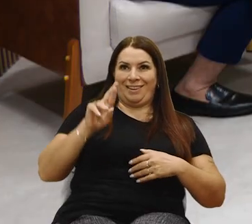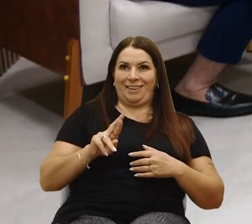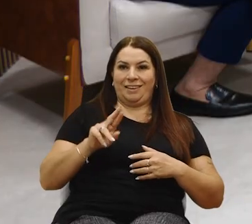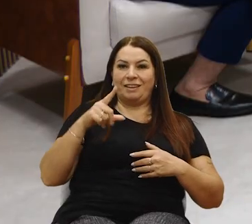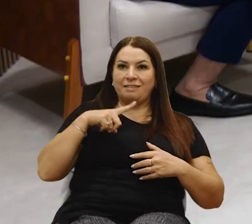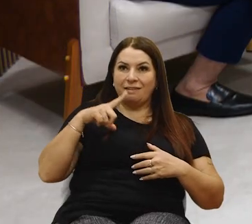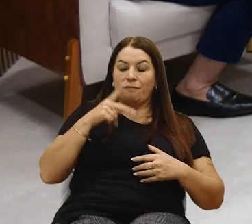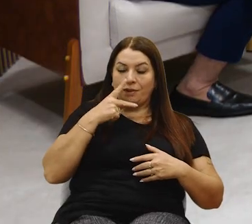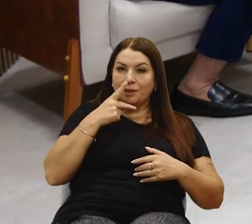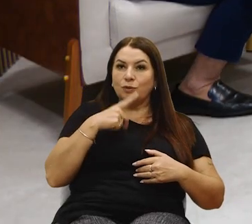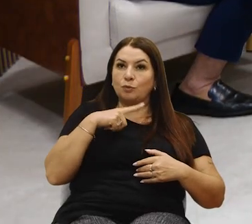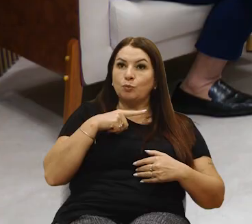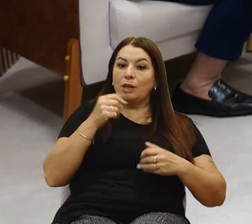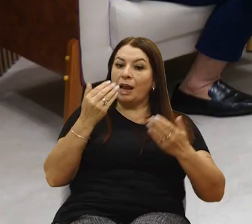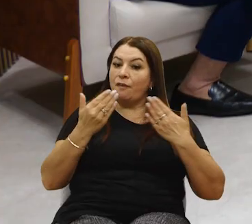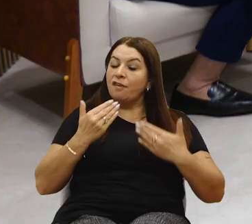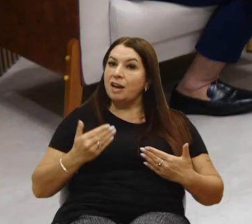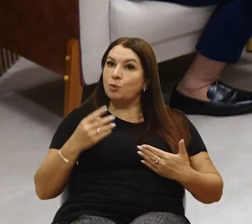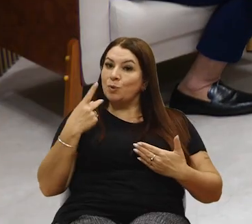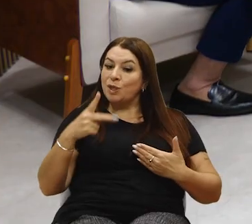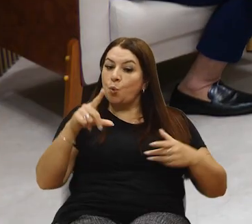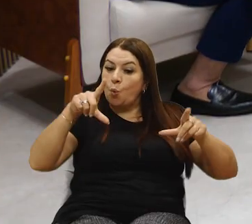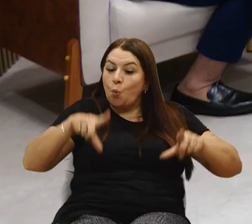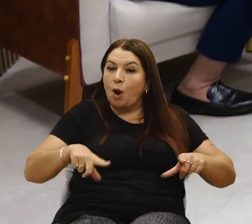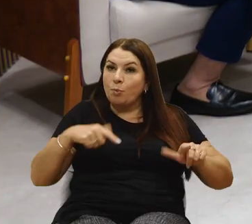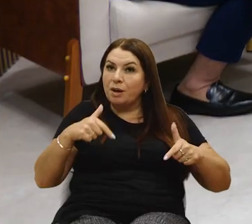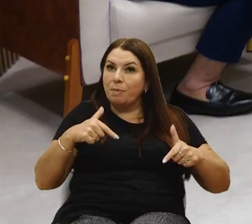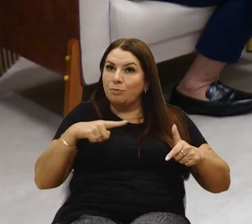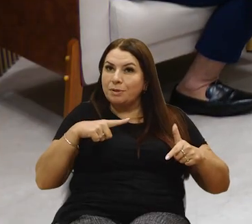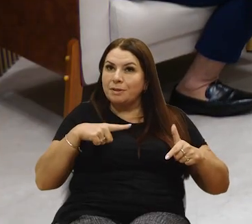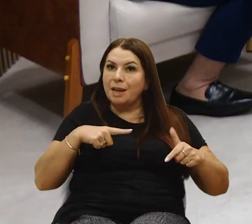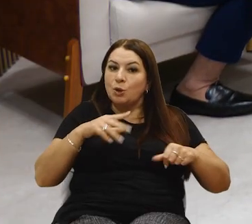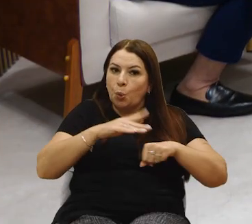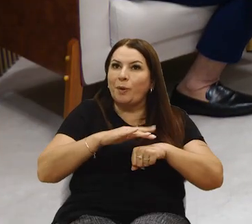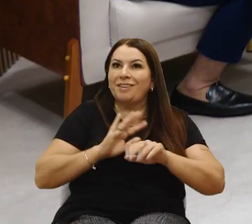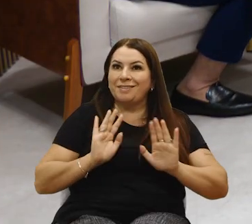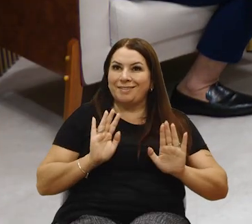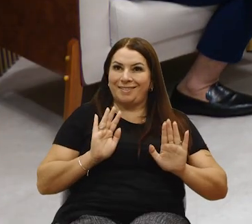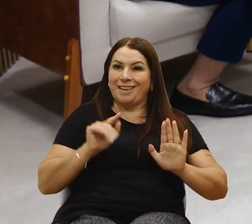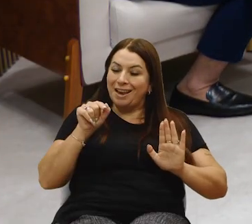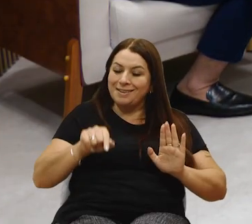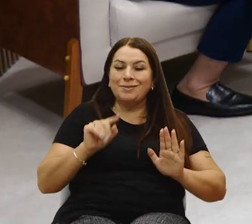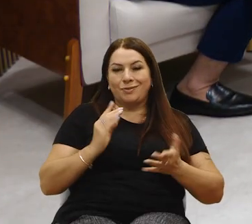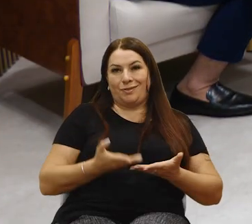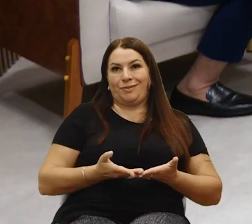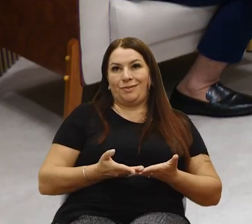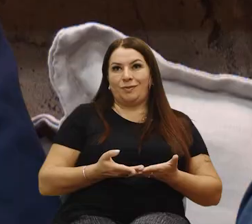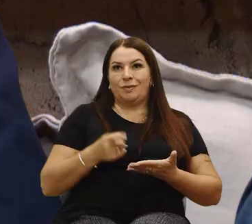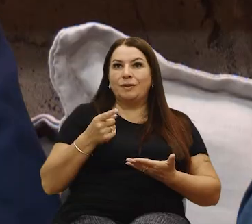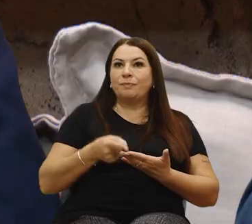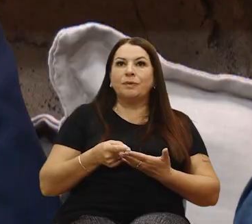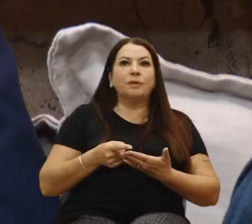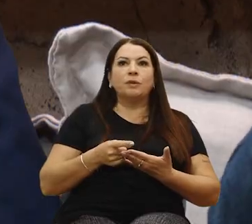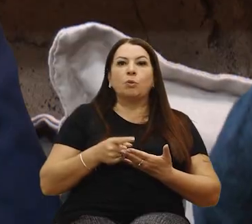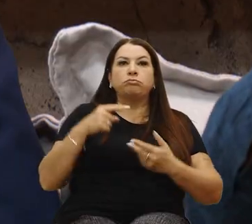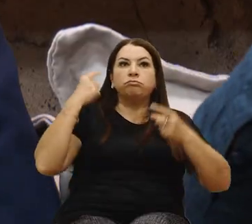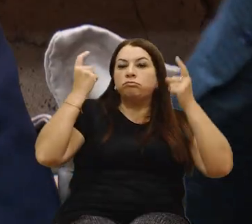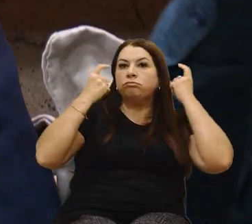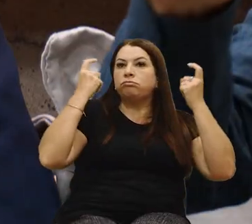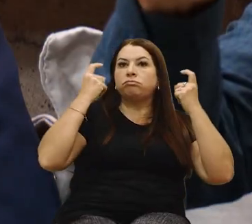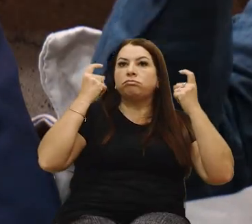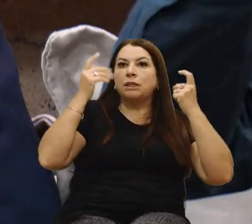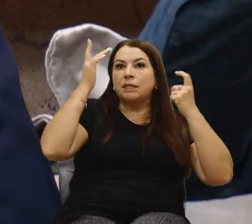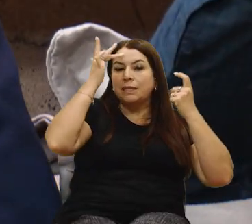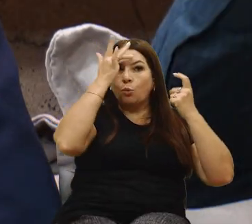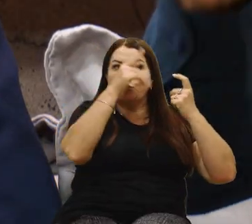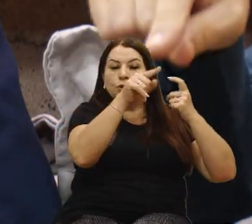dizendo é o seguinte: tu tem que avaliar se no teu local de trabalho está causando doença. É isso. Tu não está preocupado com a saúde